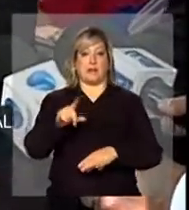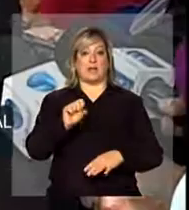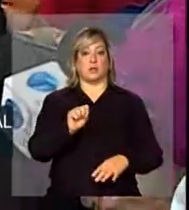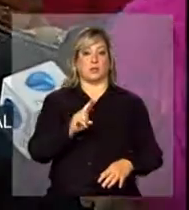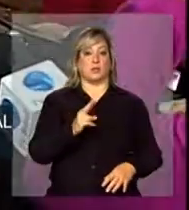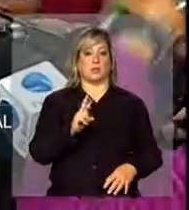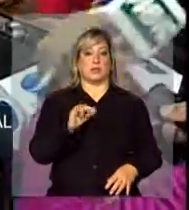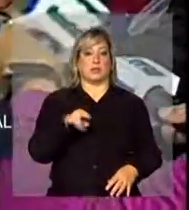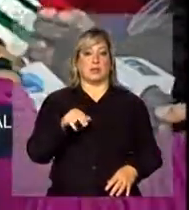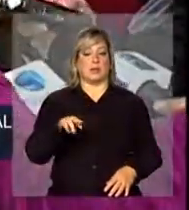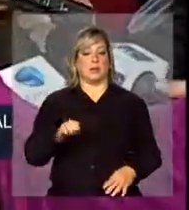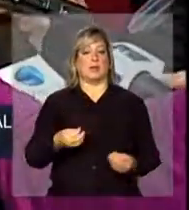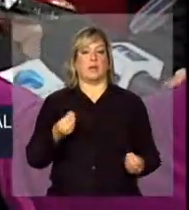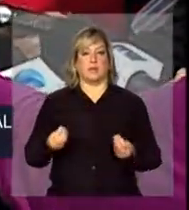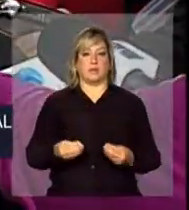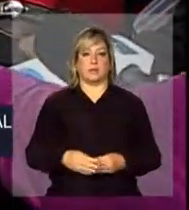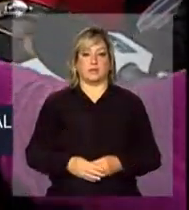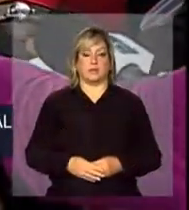Suriname.